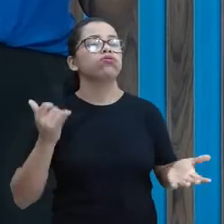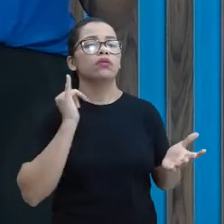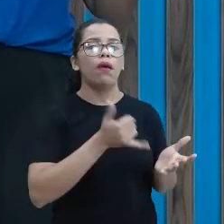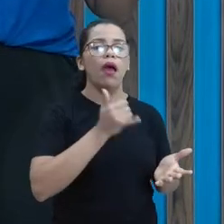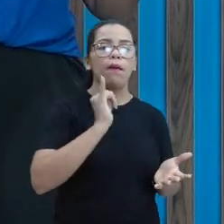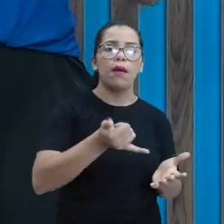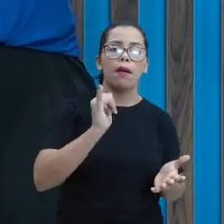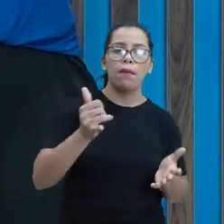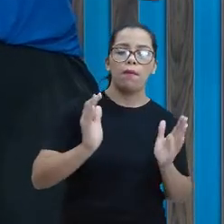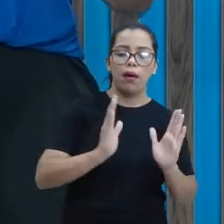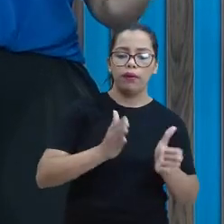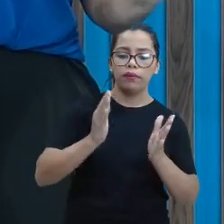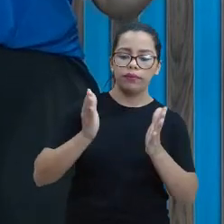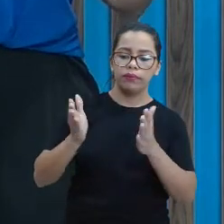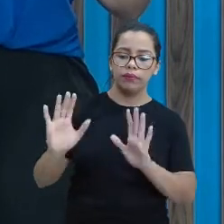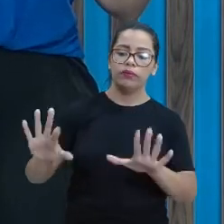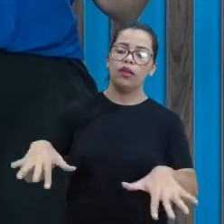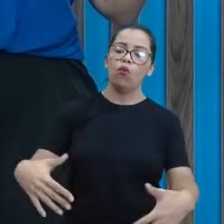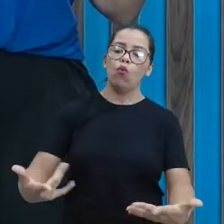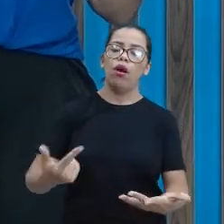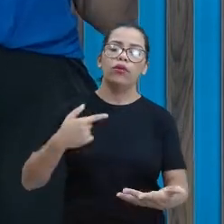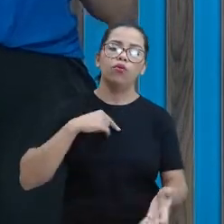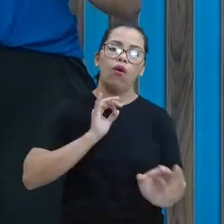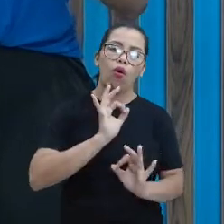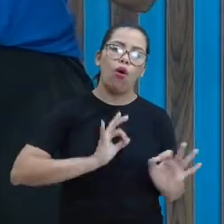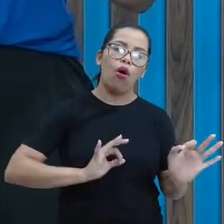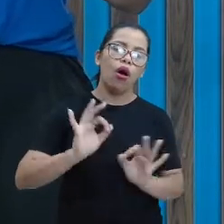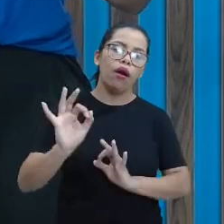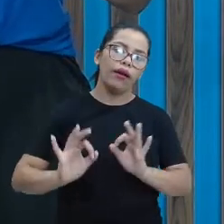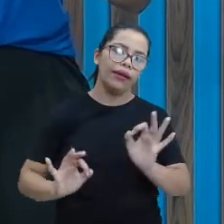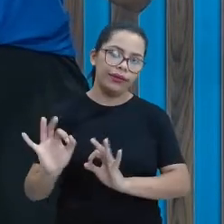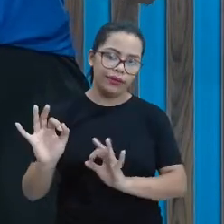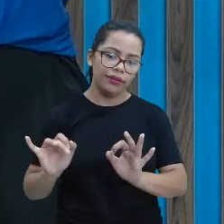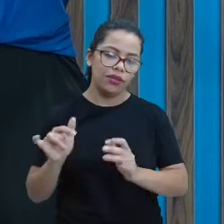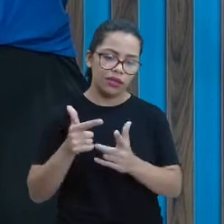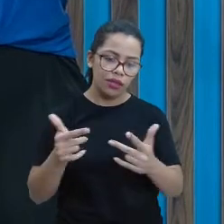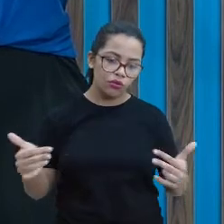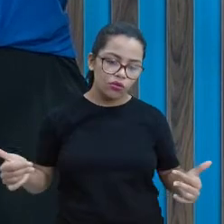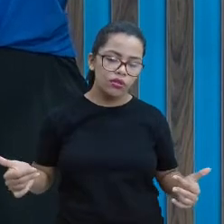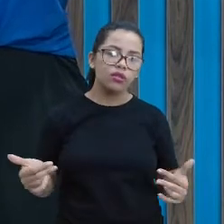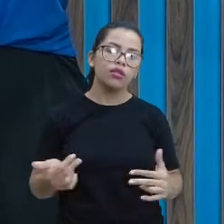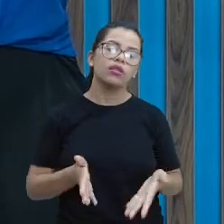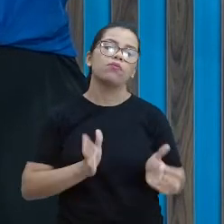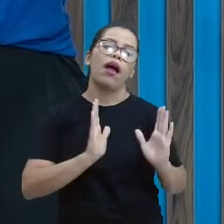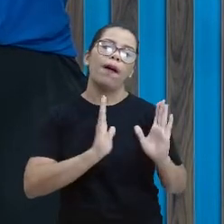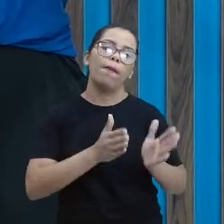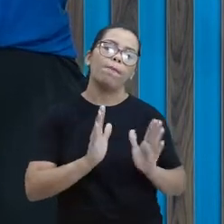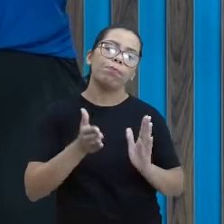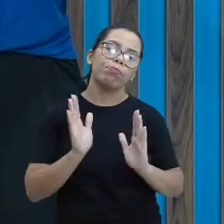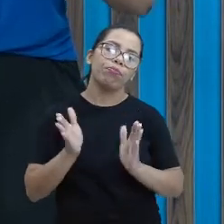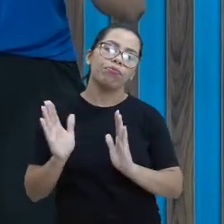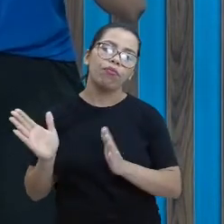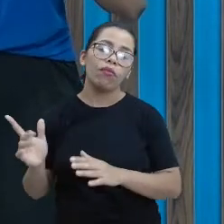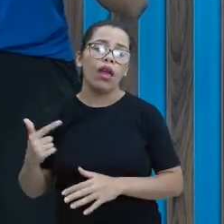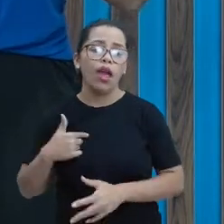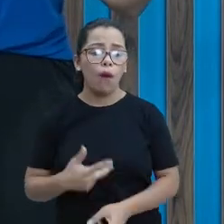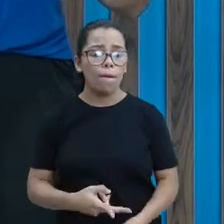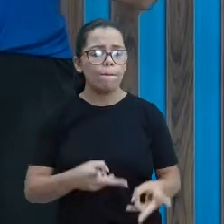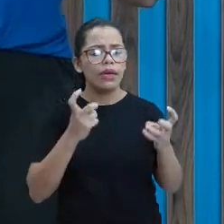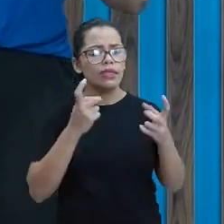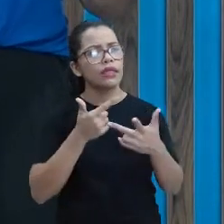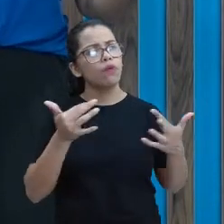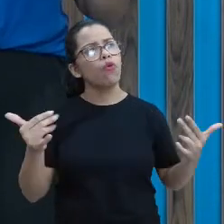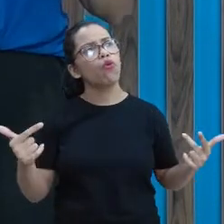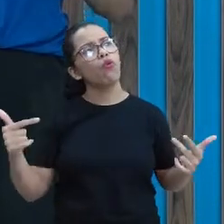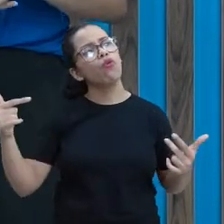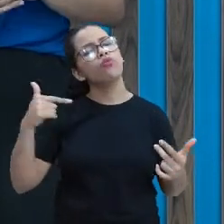ordem, quando eu organizo esses elementos para narrar, eu às vezes posso observar detalhes que eu não notei. Então a